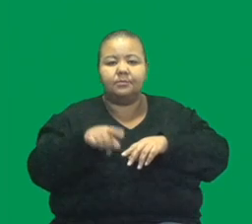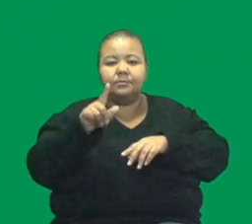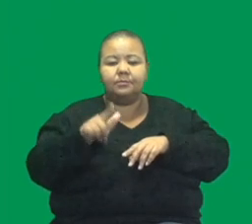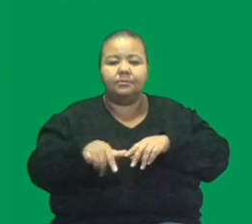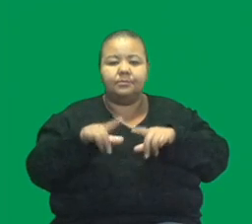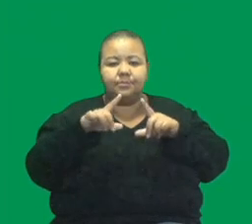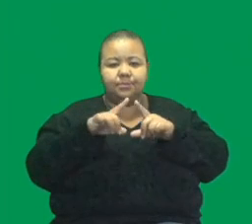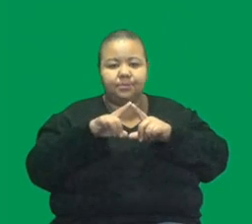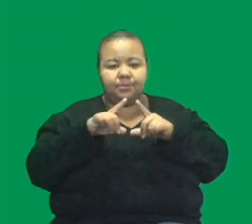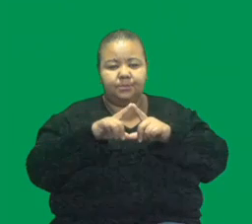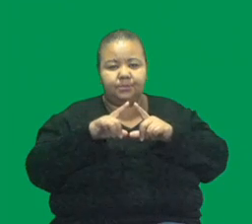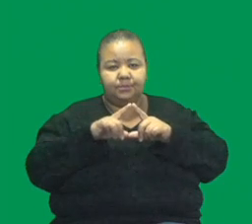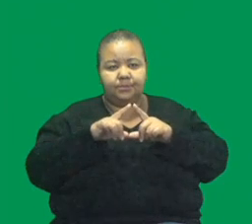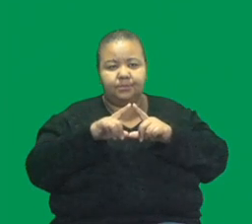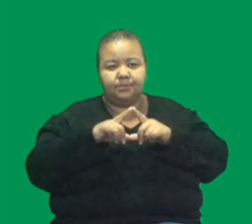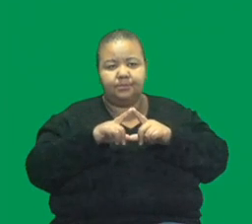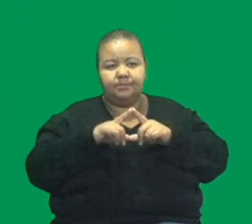matriz